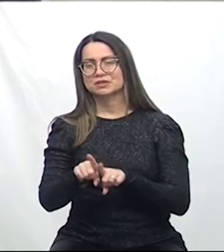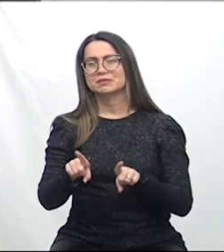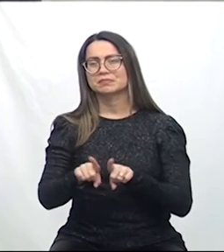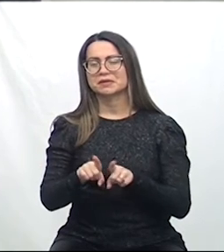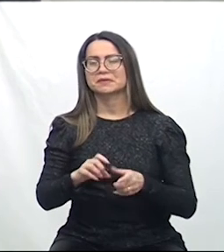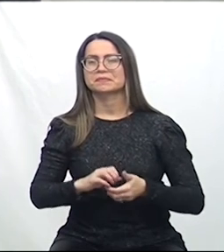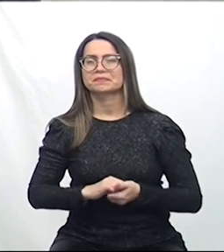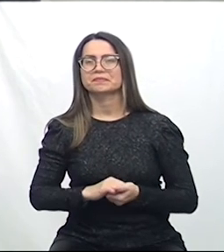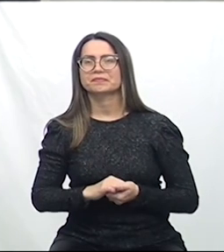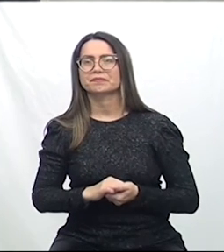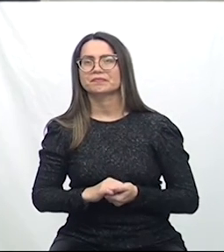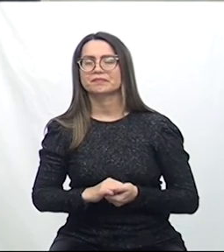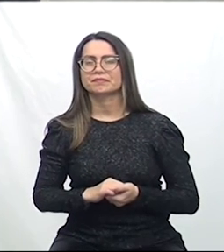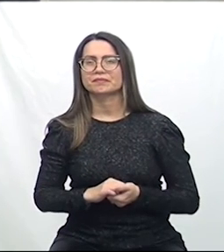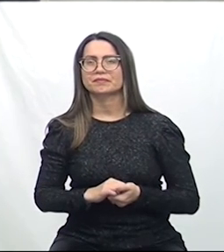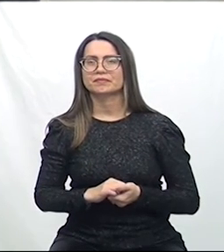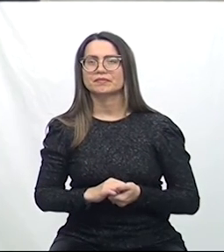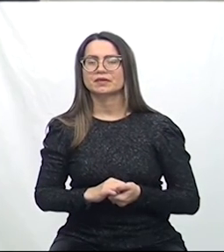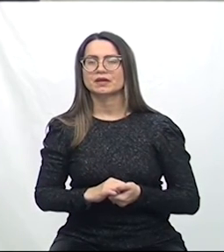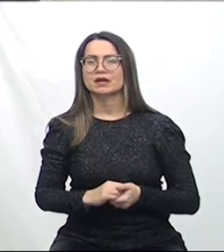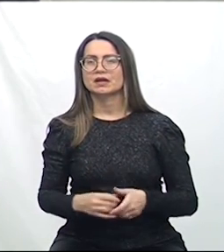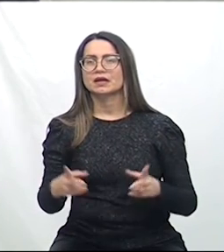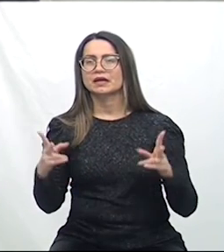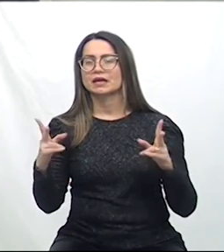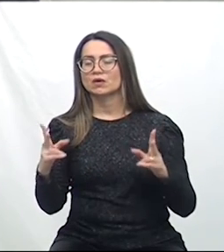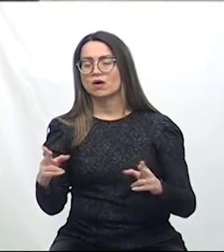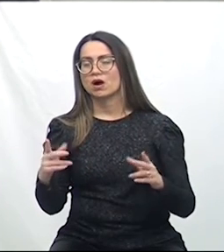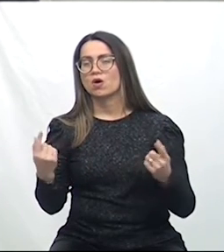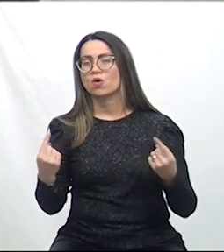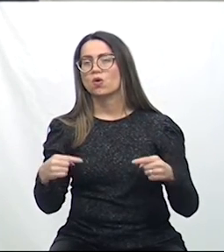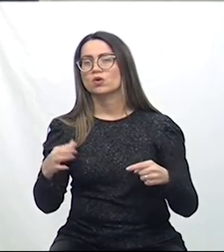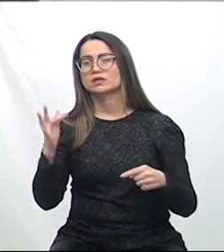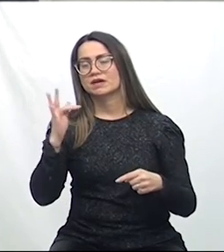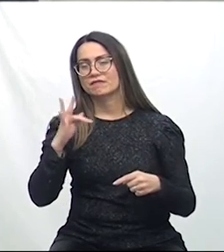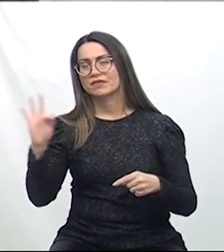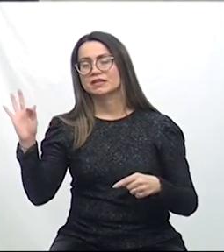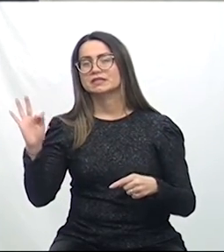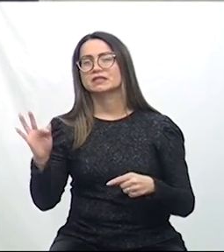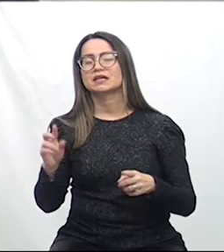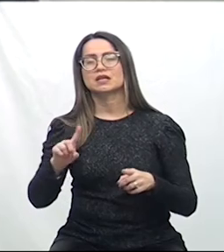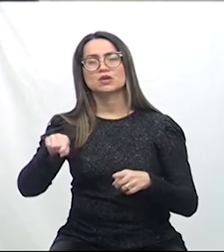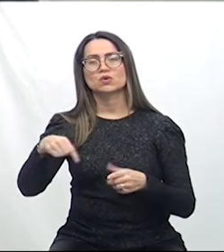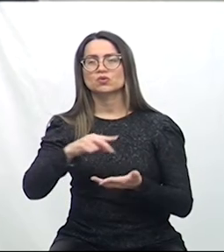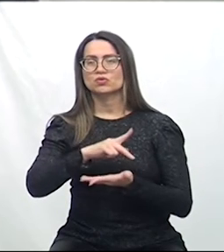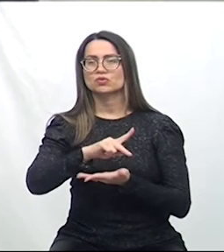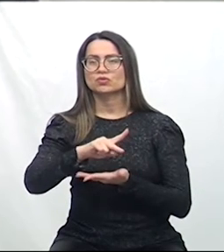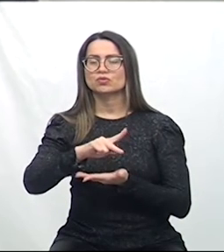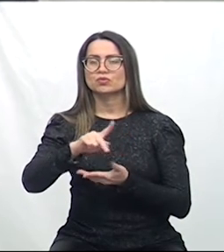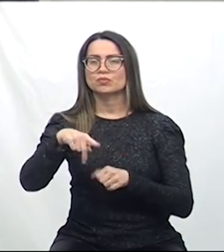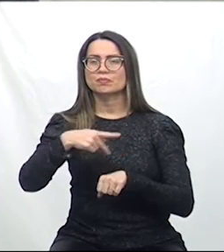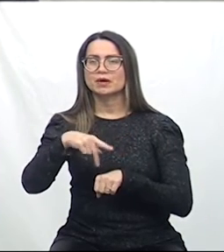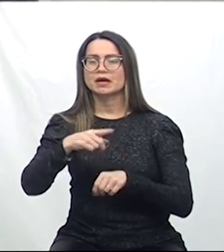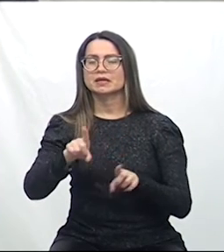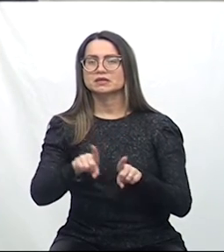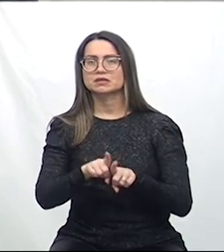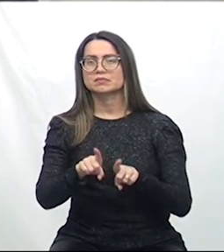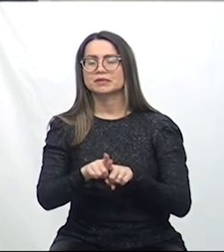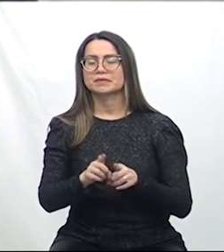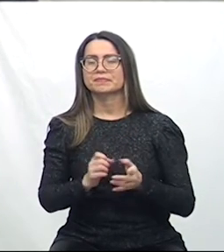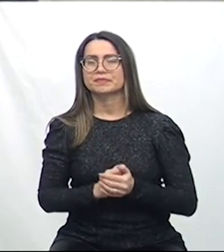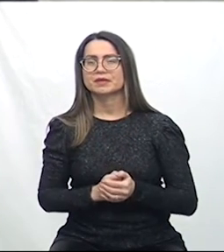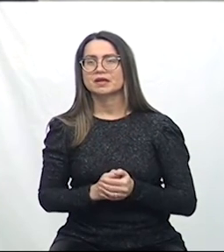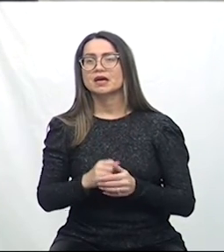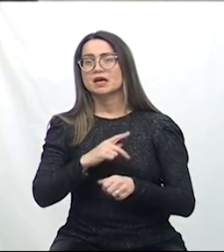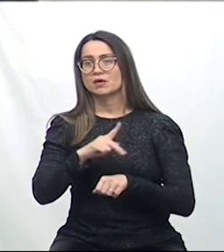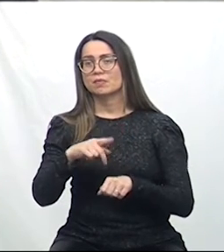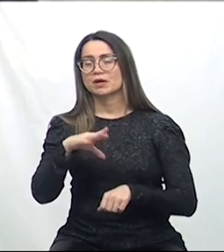Tunísia. Empate contra a França e derrotas para Bulgária, Eslováquia, Índia e República Tcheca. Por fim, em Portugal, no